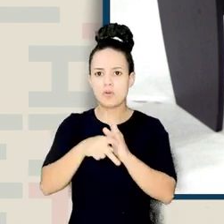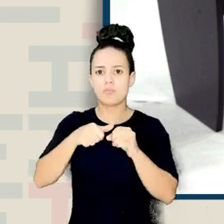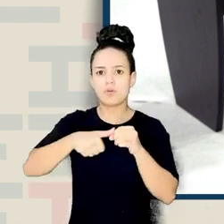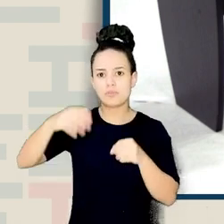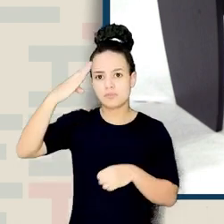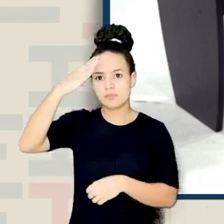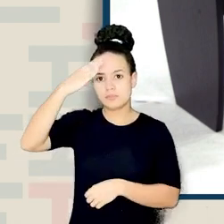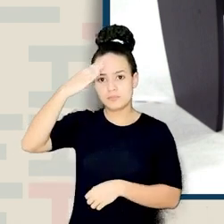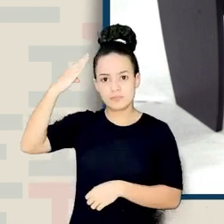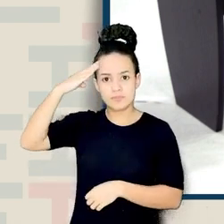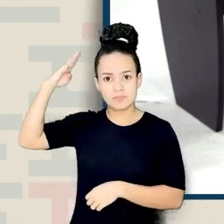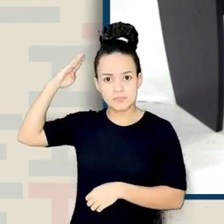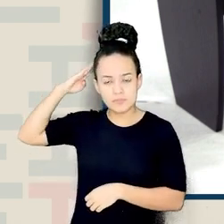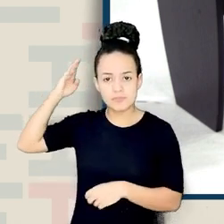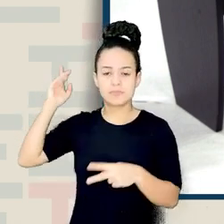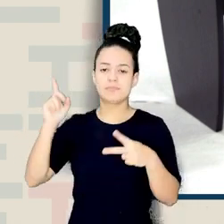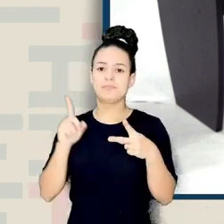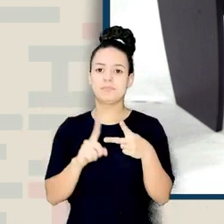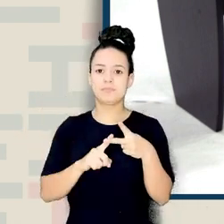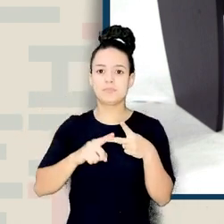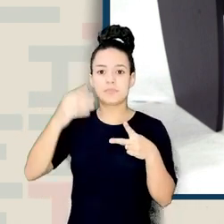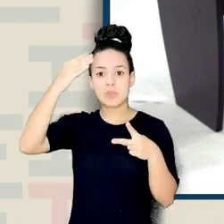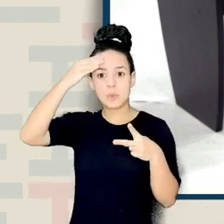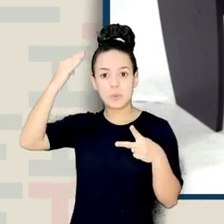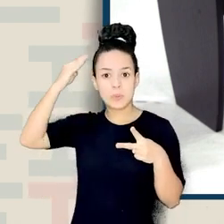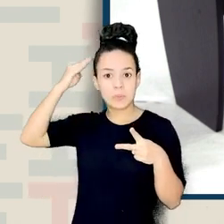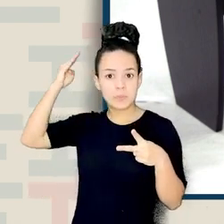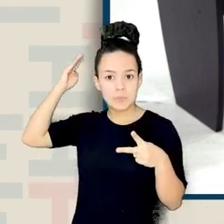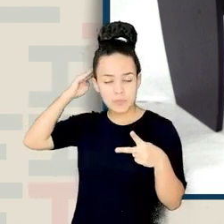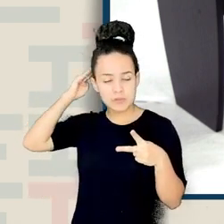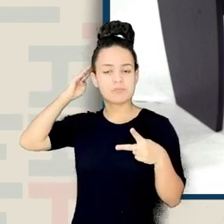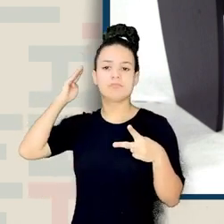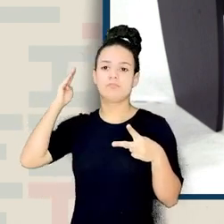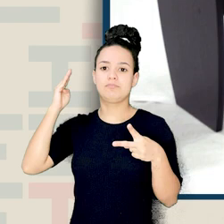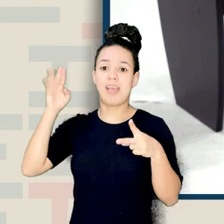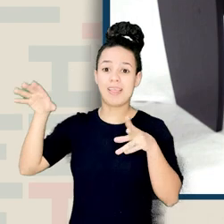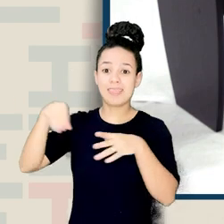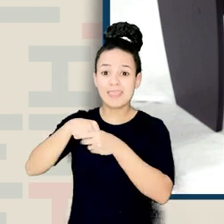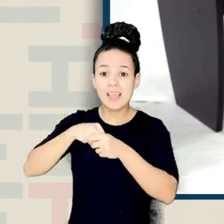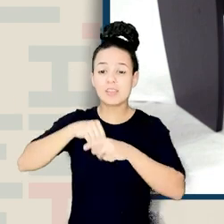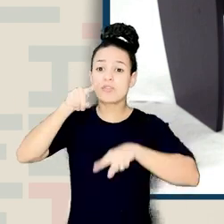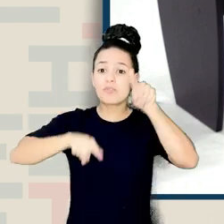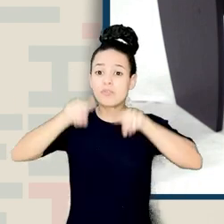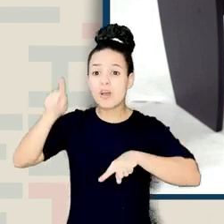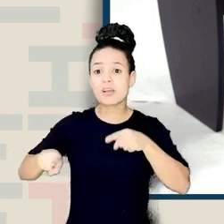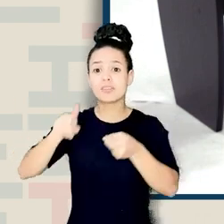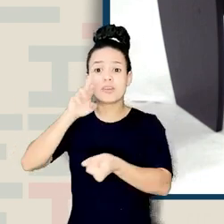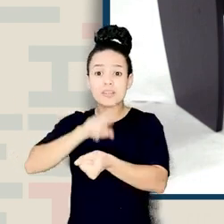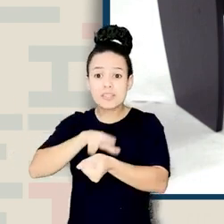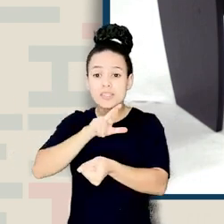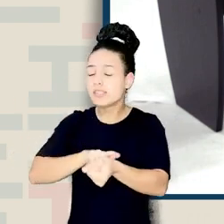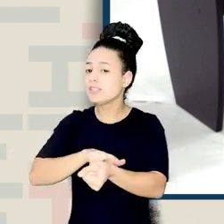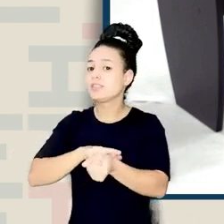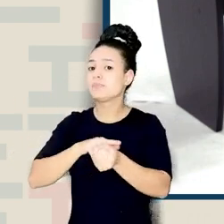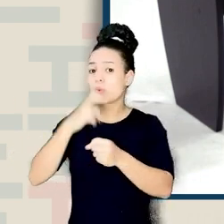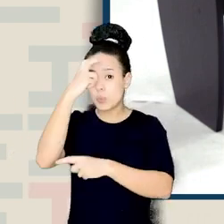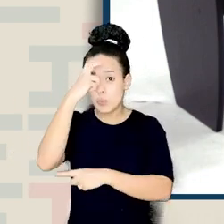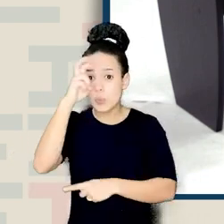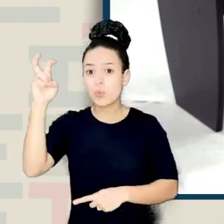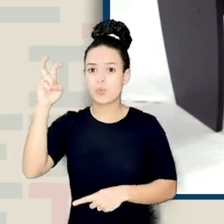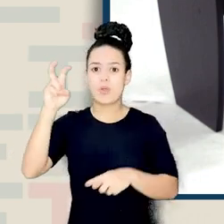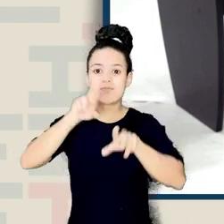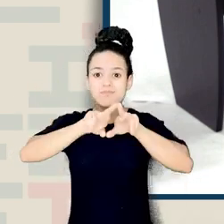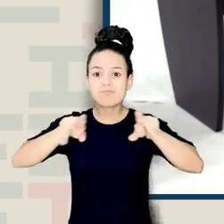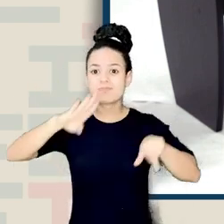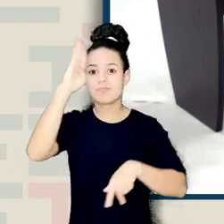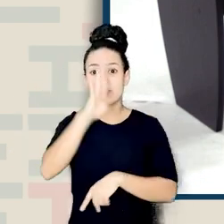da umbanda, tudo fazem parte da nossa diversidade rítmica, cultural e musical do nosso Brasil.